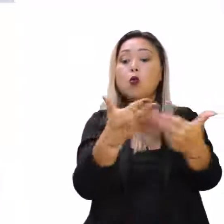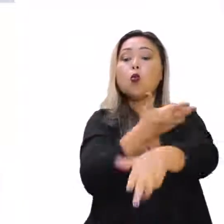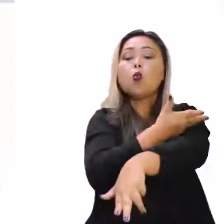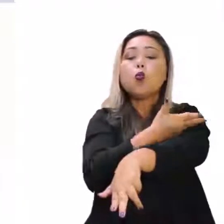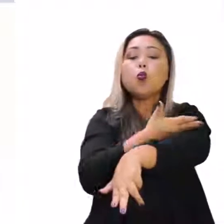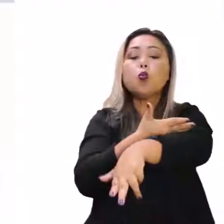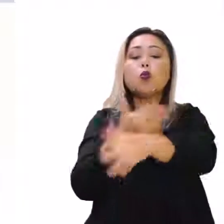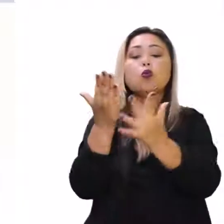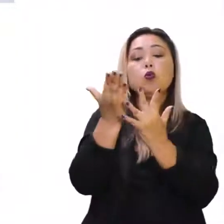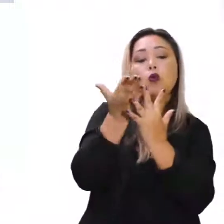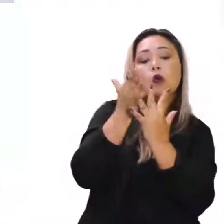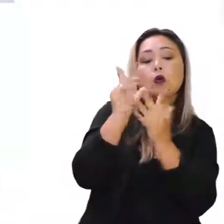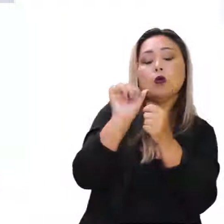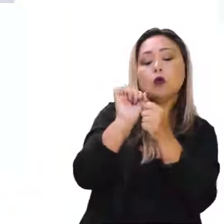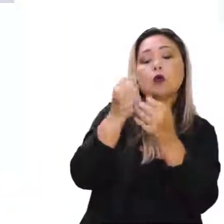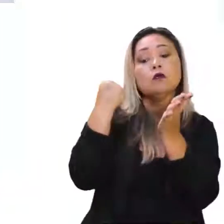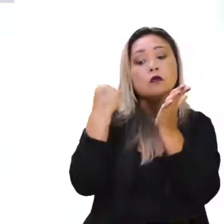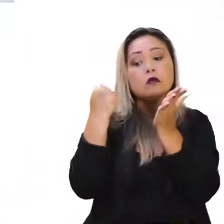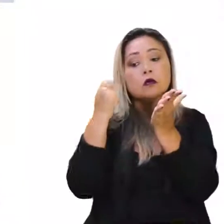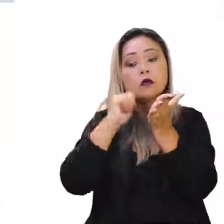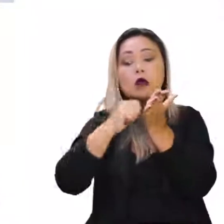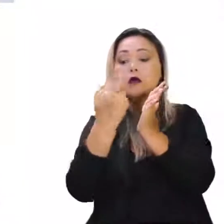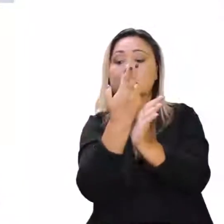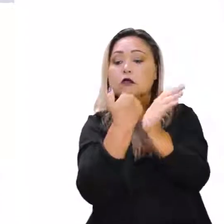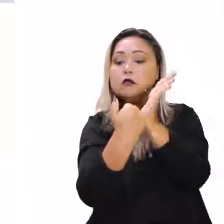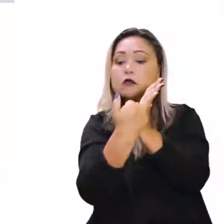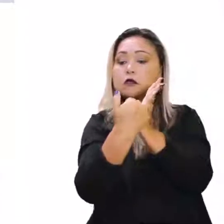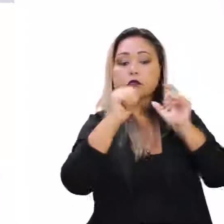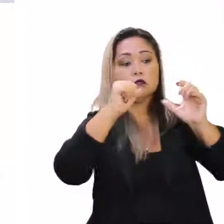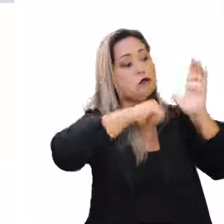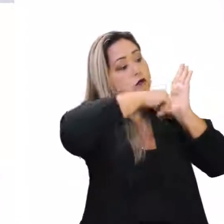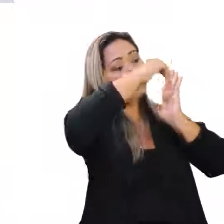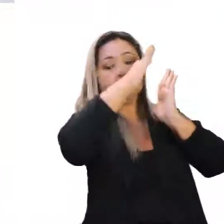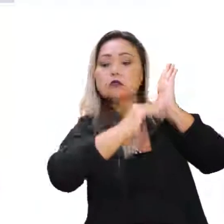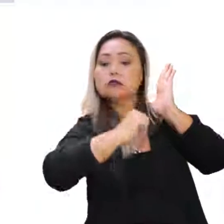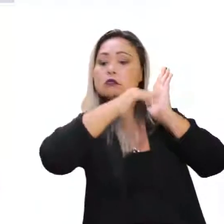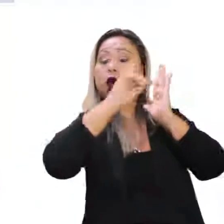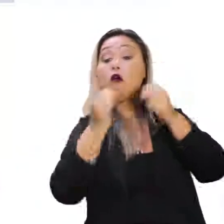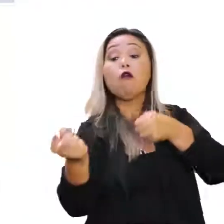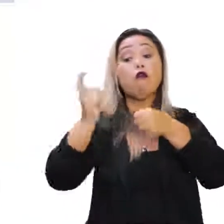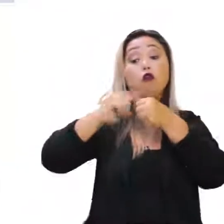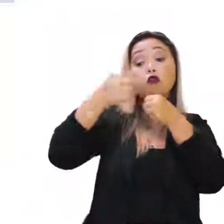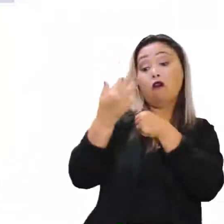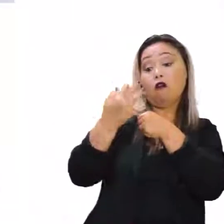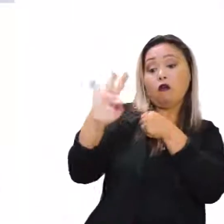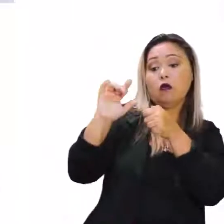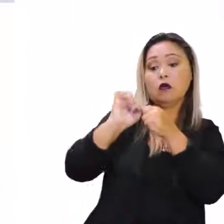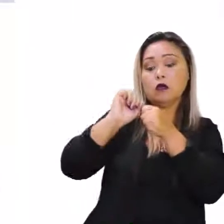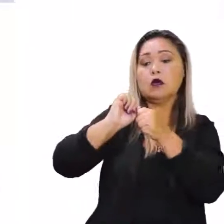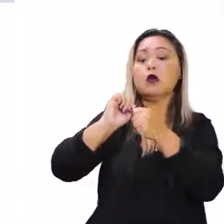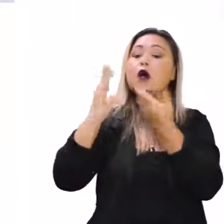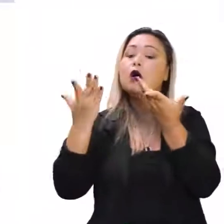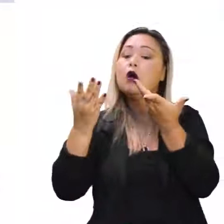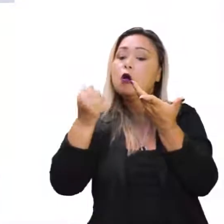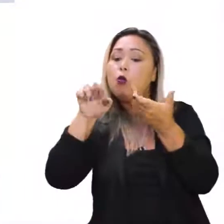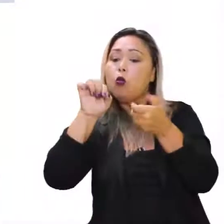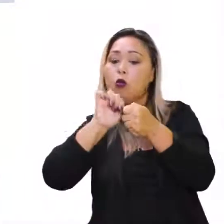costumes barrocos. Ele registrou em desenhos e aquarelas e, de volta à França, publicou uma obra